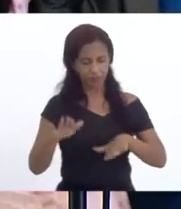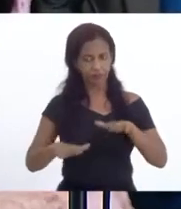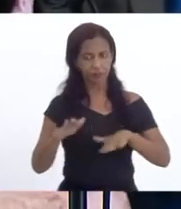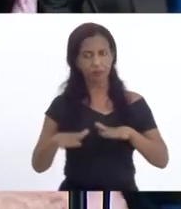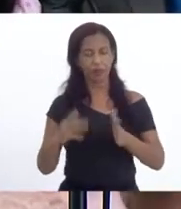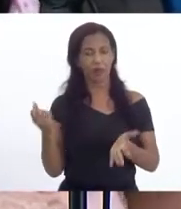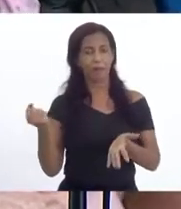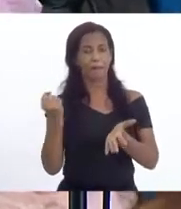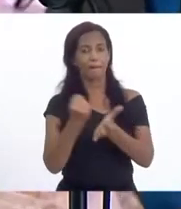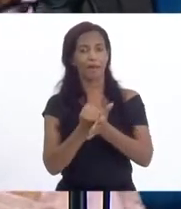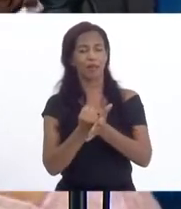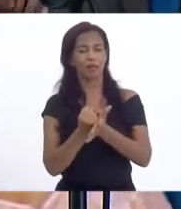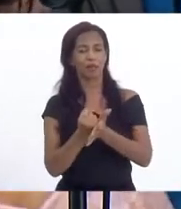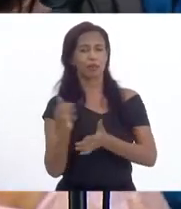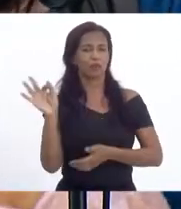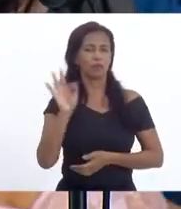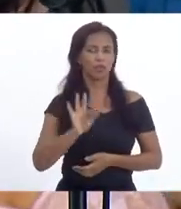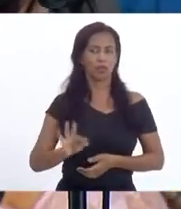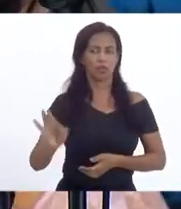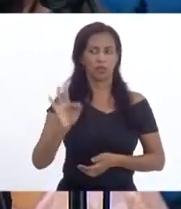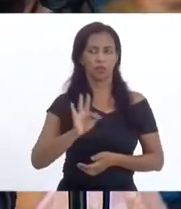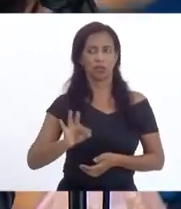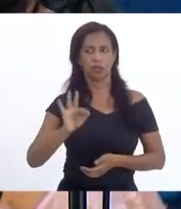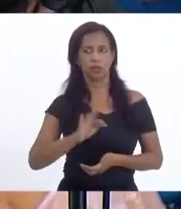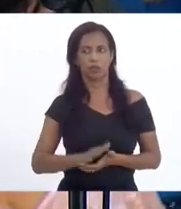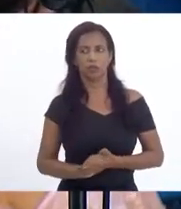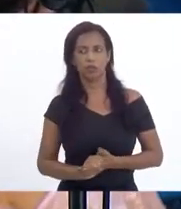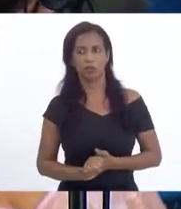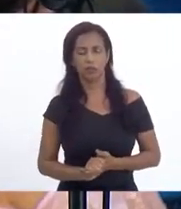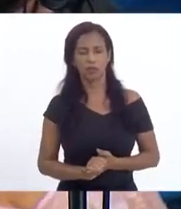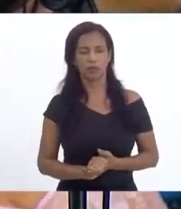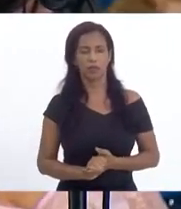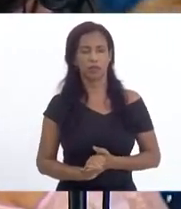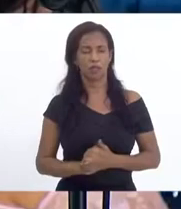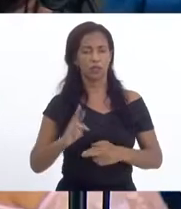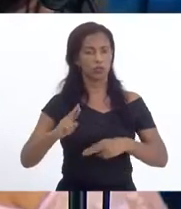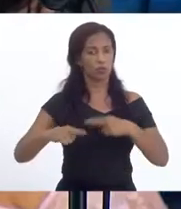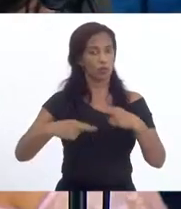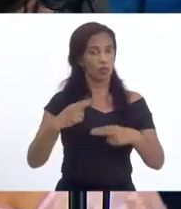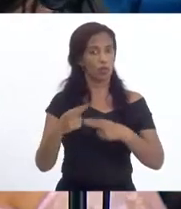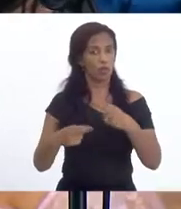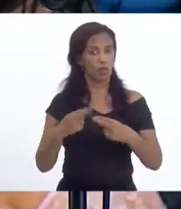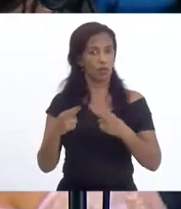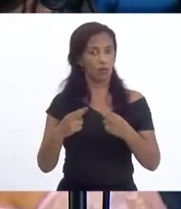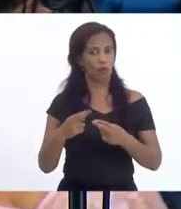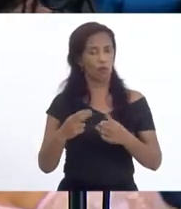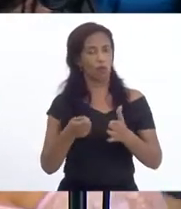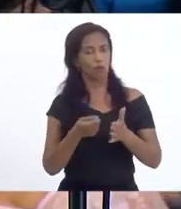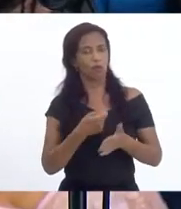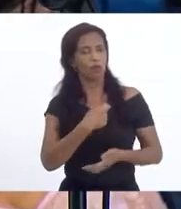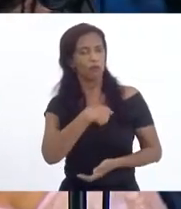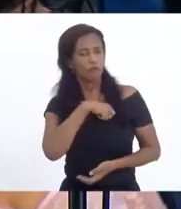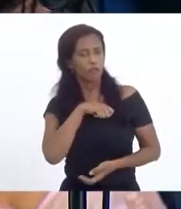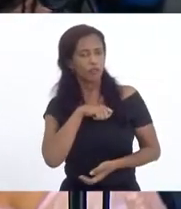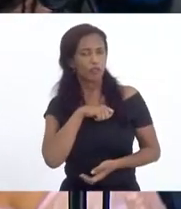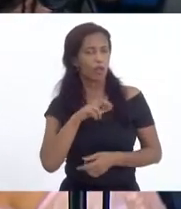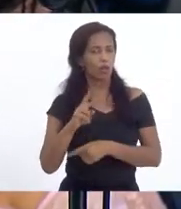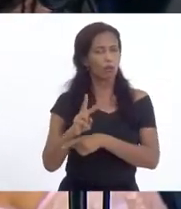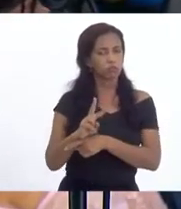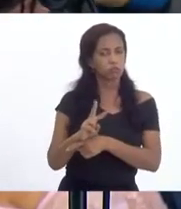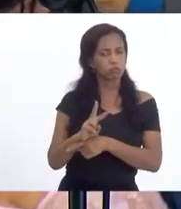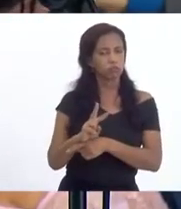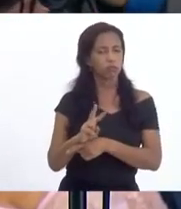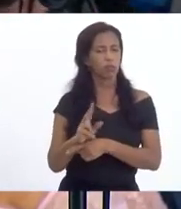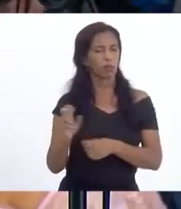de um pacto federativo, de uma reforma fiscal muito forte, e